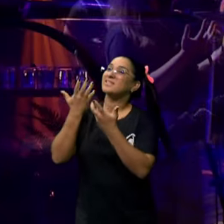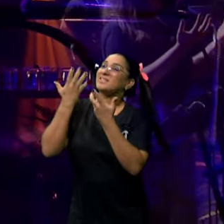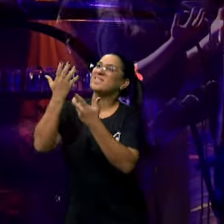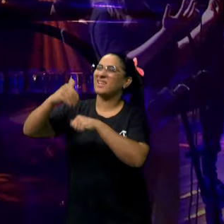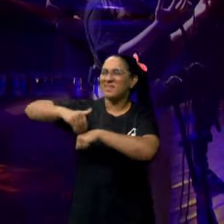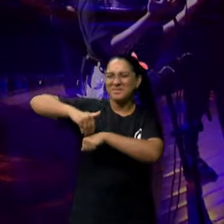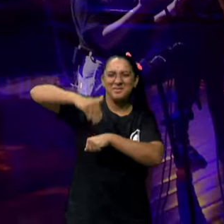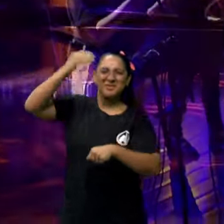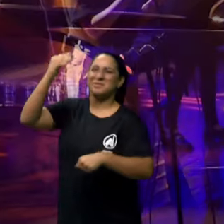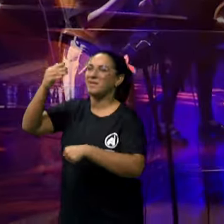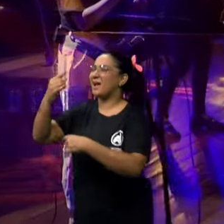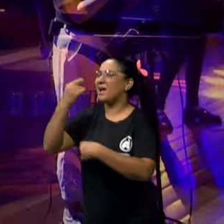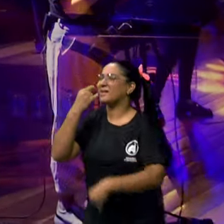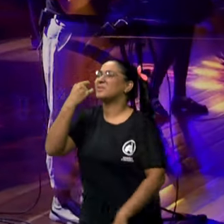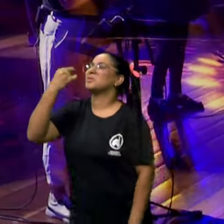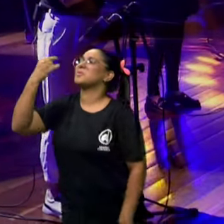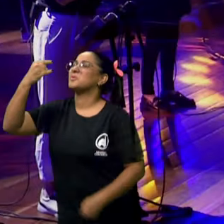luz